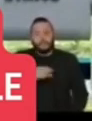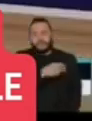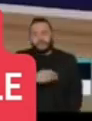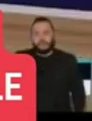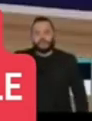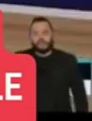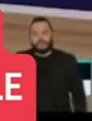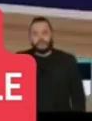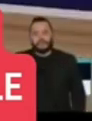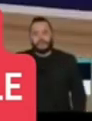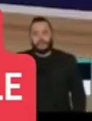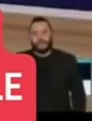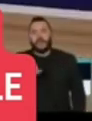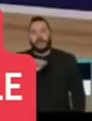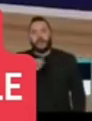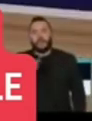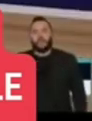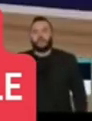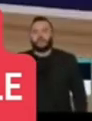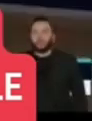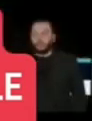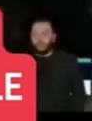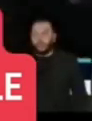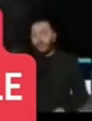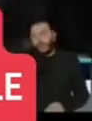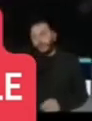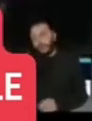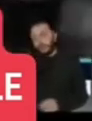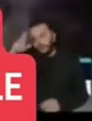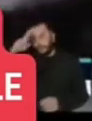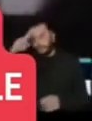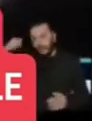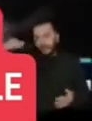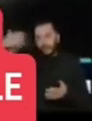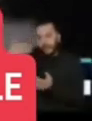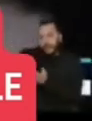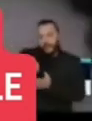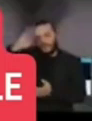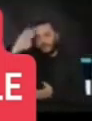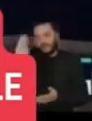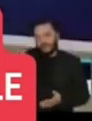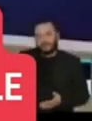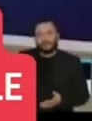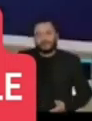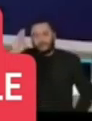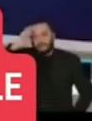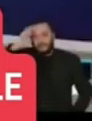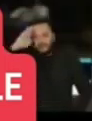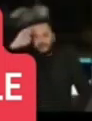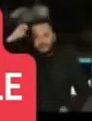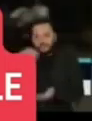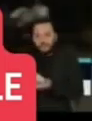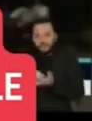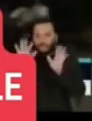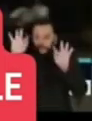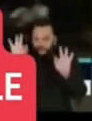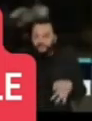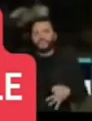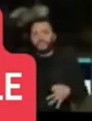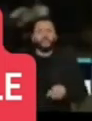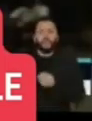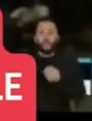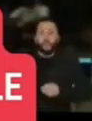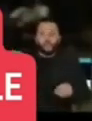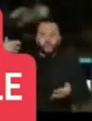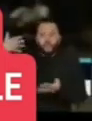União, faz uma análise da história brasileira desde o fim da ditadura militar e diz que, com Jair